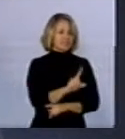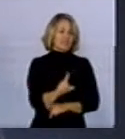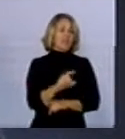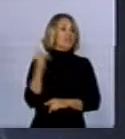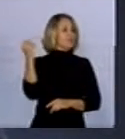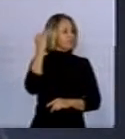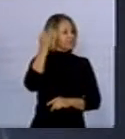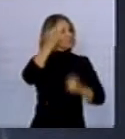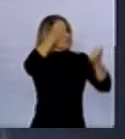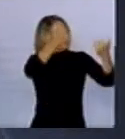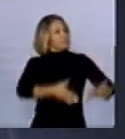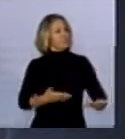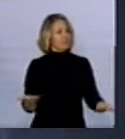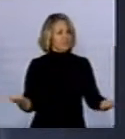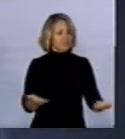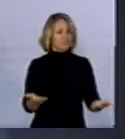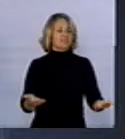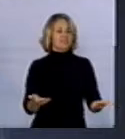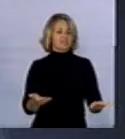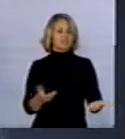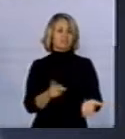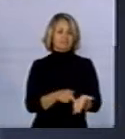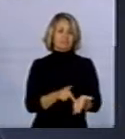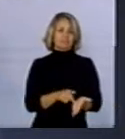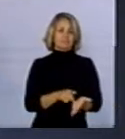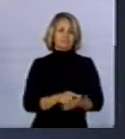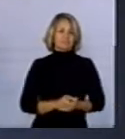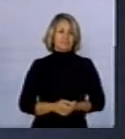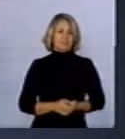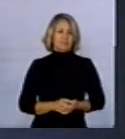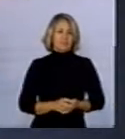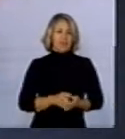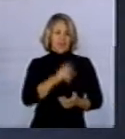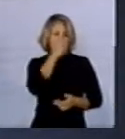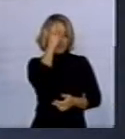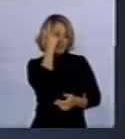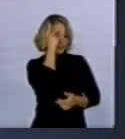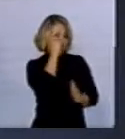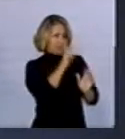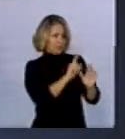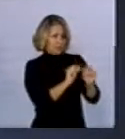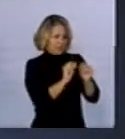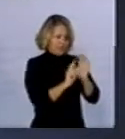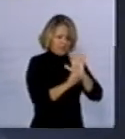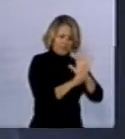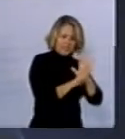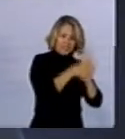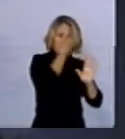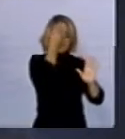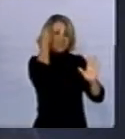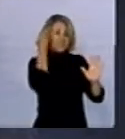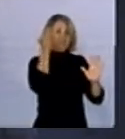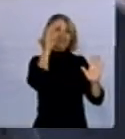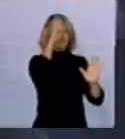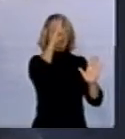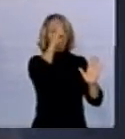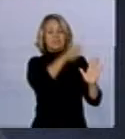importante que se diga, muito importante. Quer dizer, o legislador se esqueceu, eu acho que não houve,